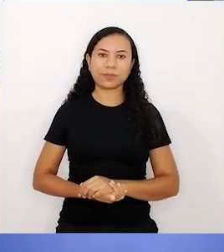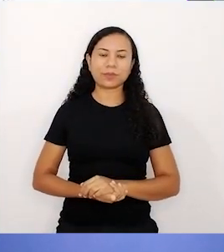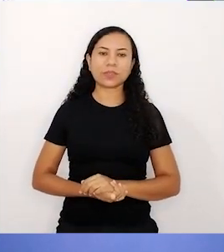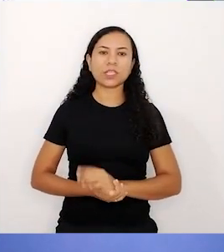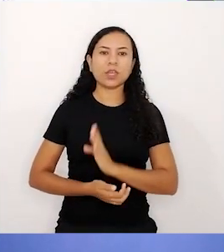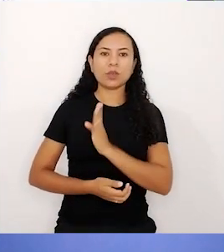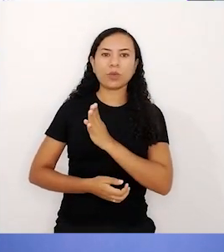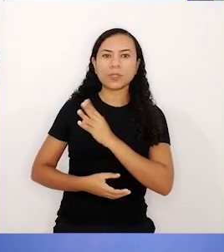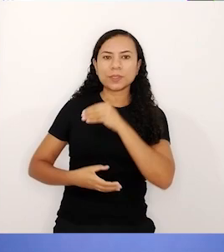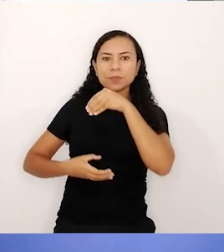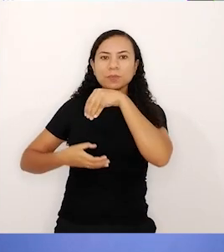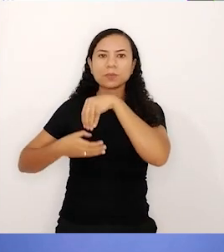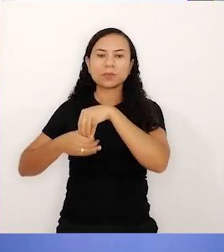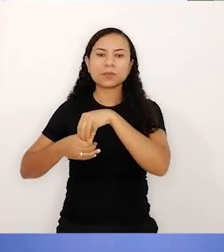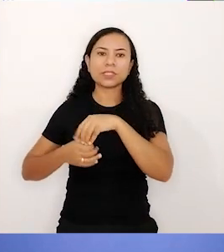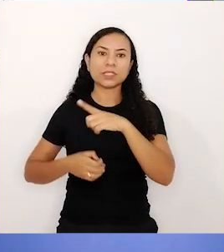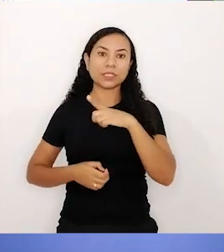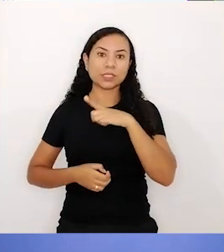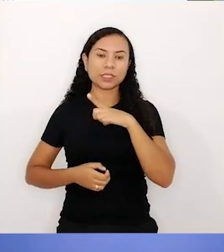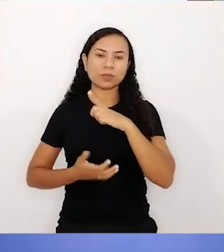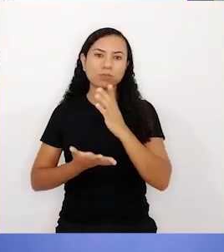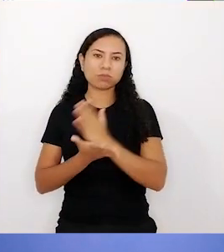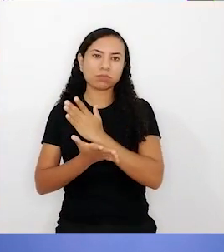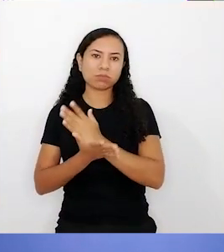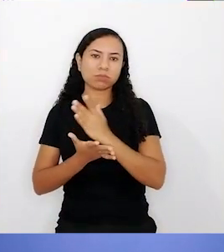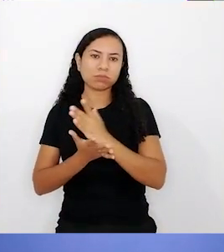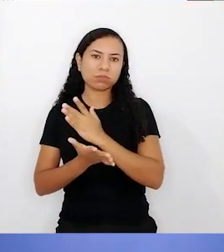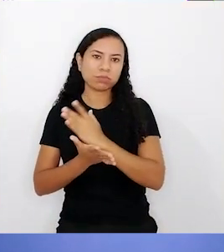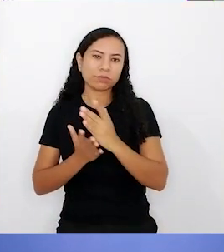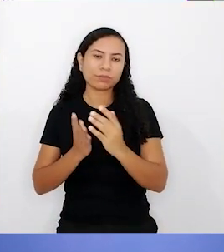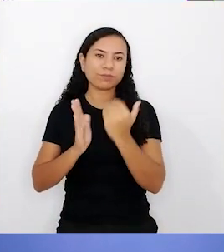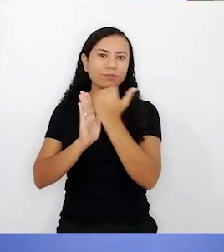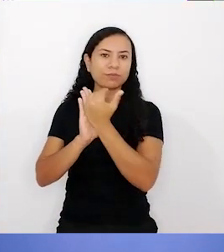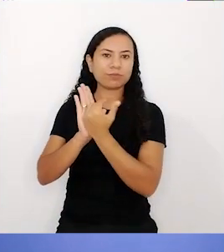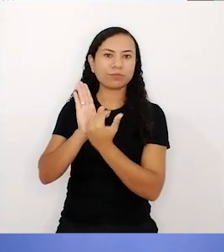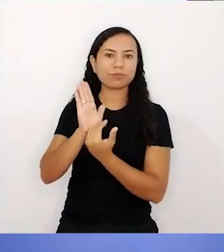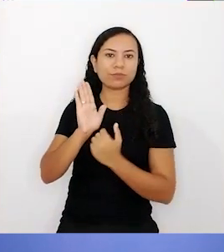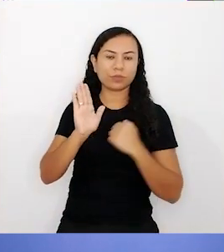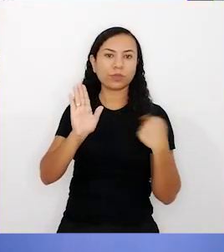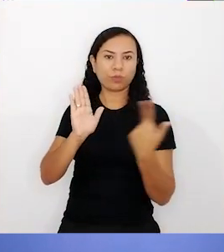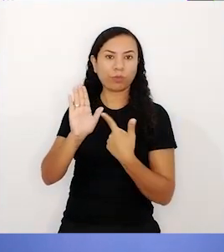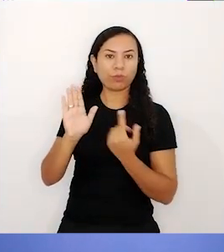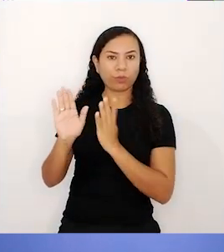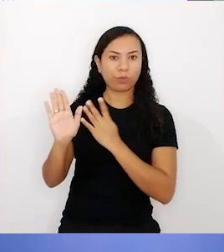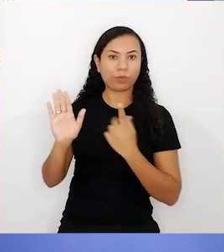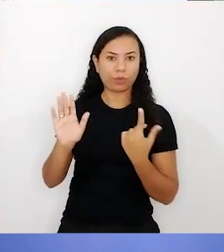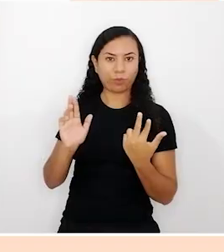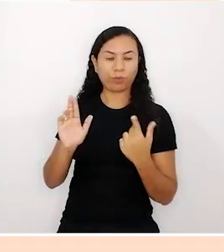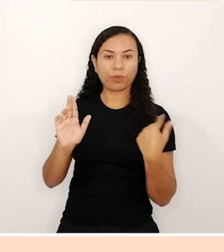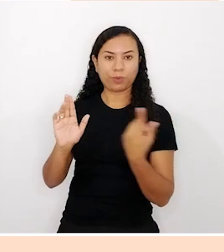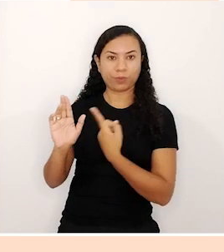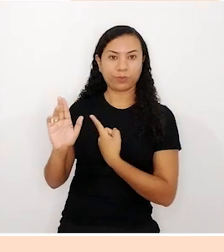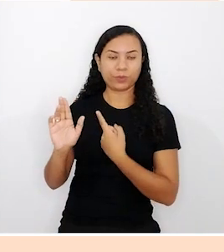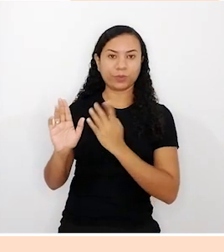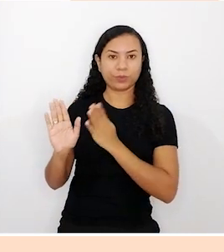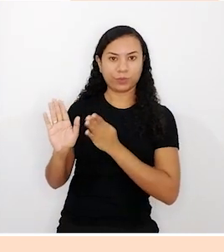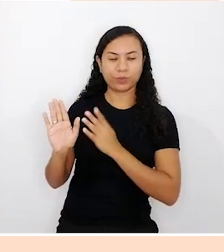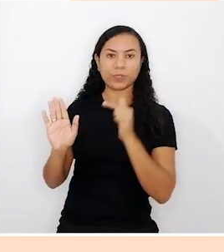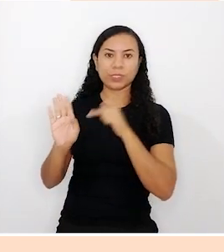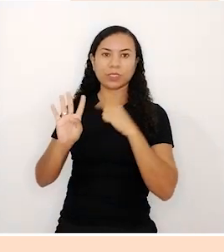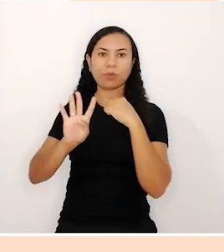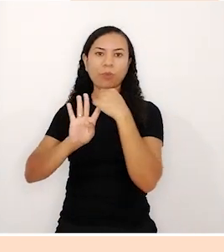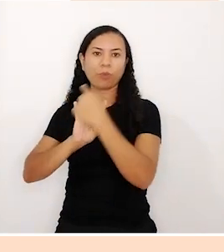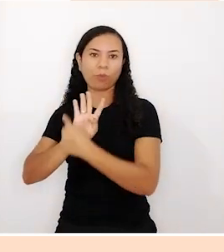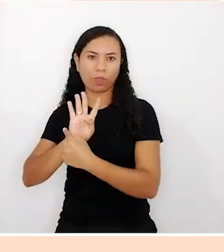Dentro do coração, nós temos a divisão do coração dos mamíferos, do nosso coração, no caso, a divisão